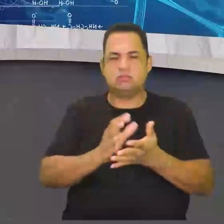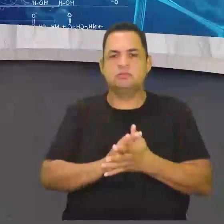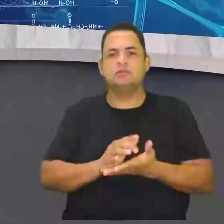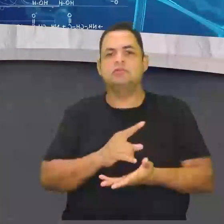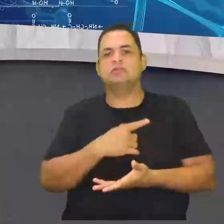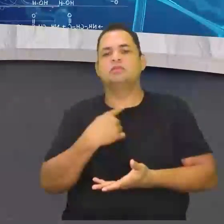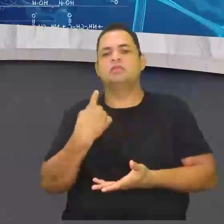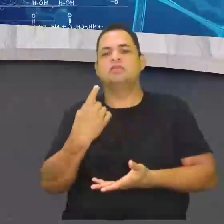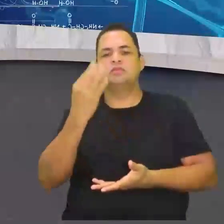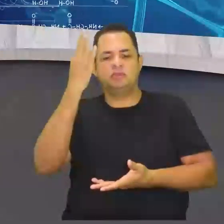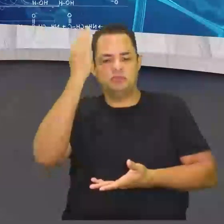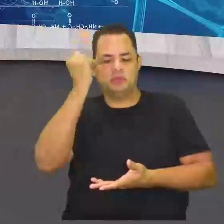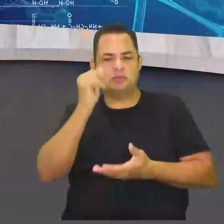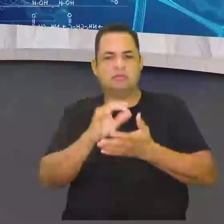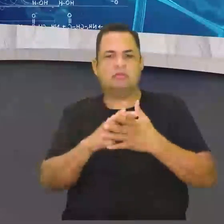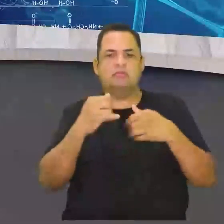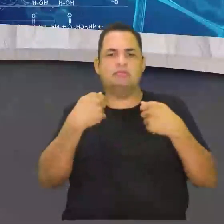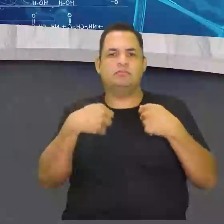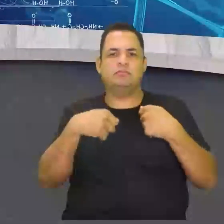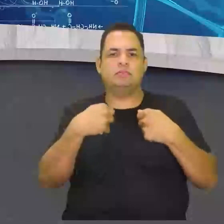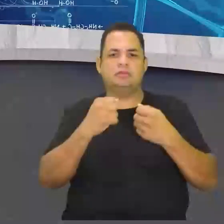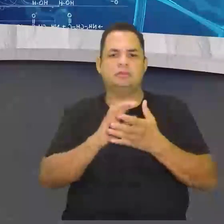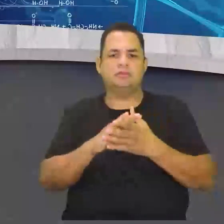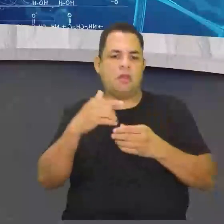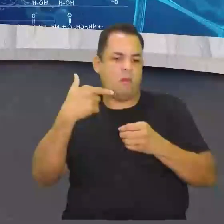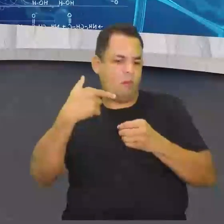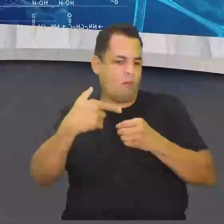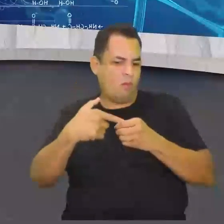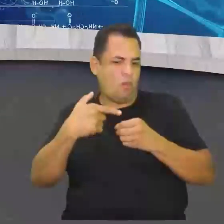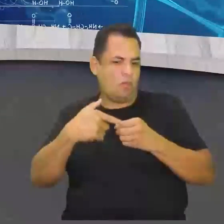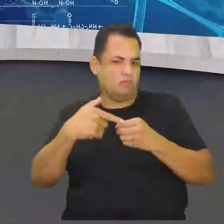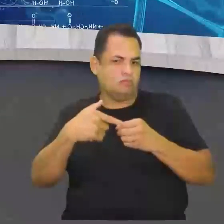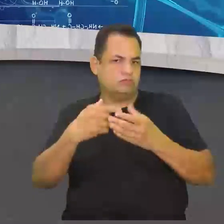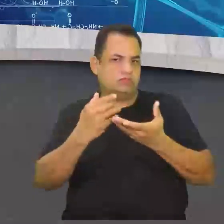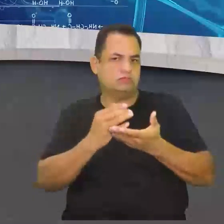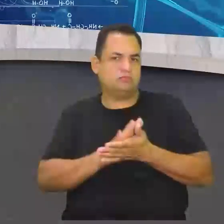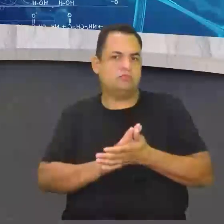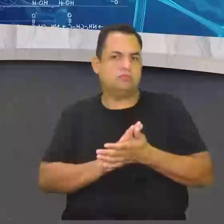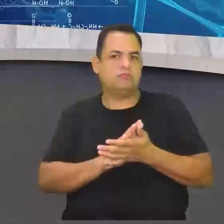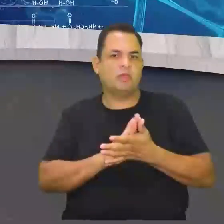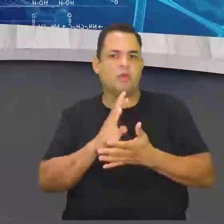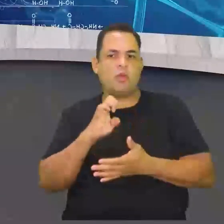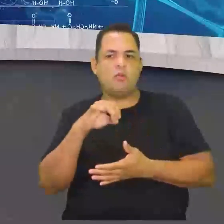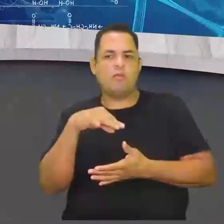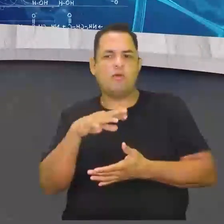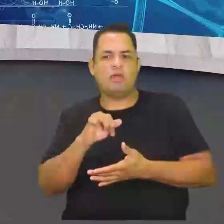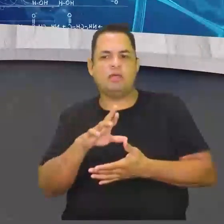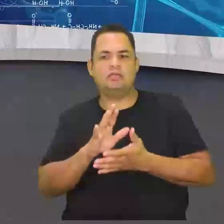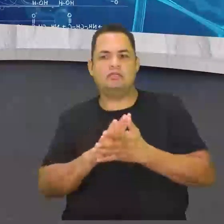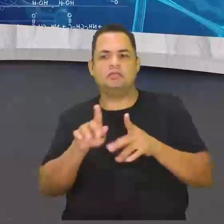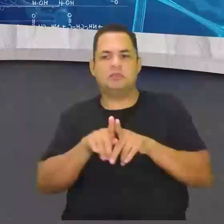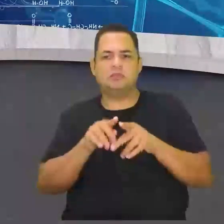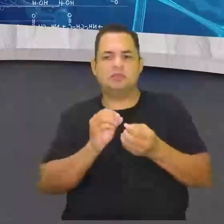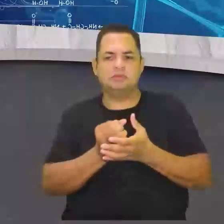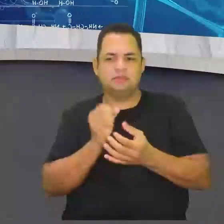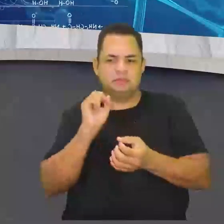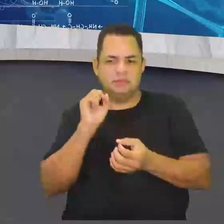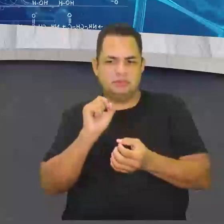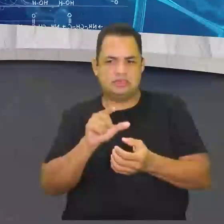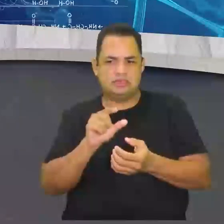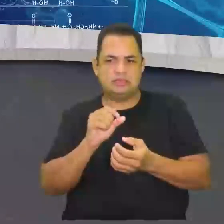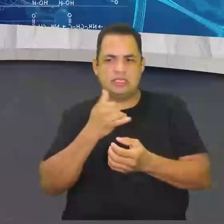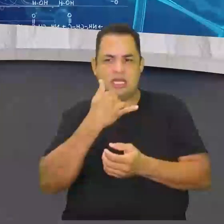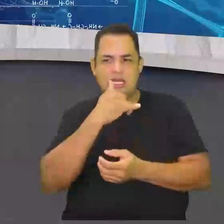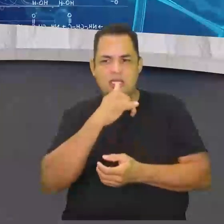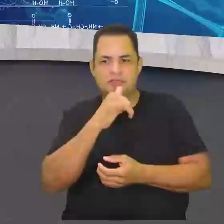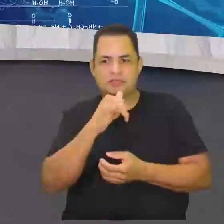nós sabemos que a gente precisa do combustível, do comburente e da faísca, da energia